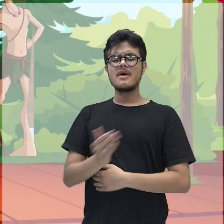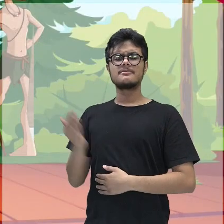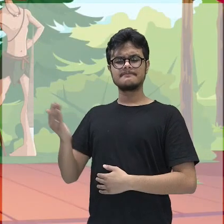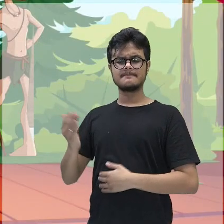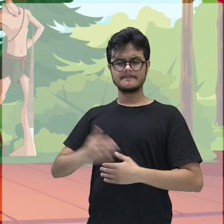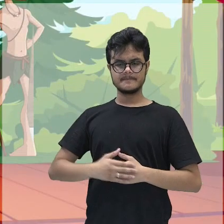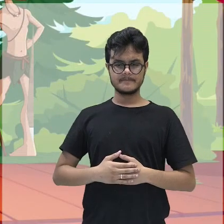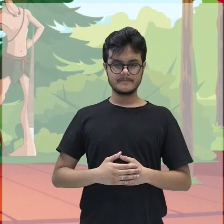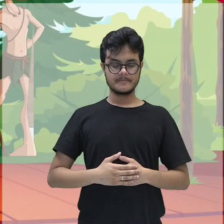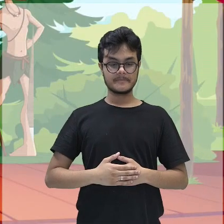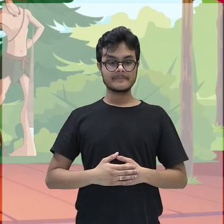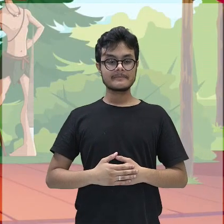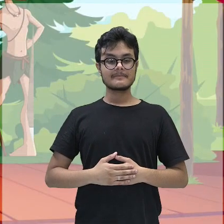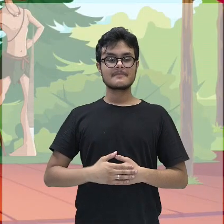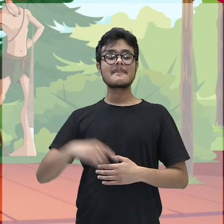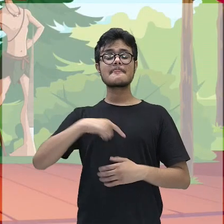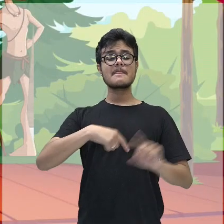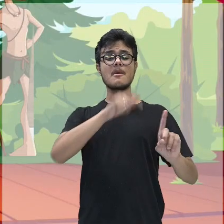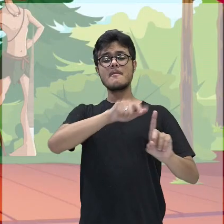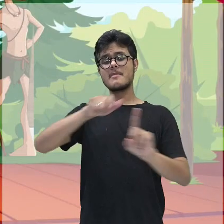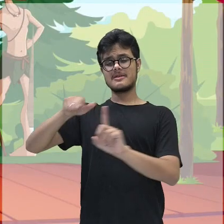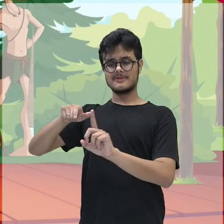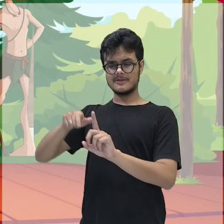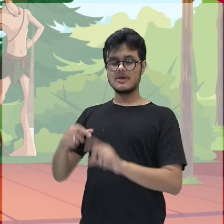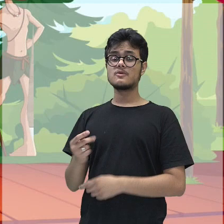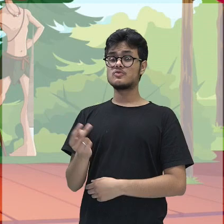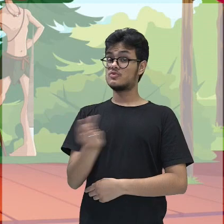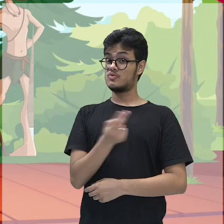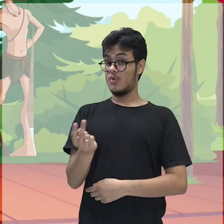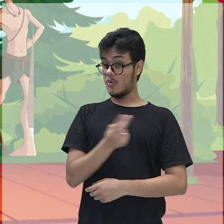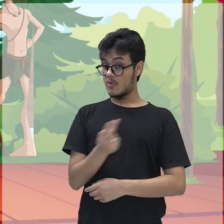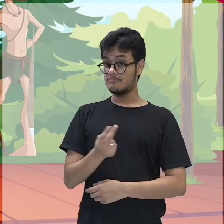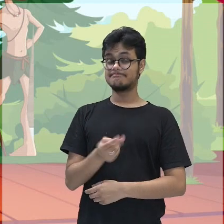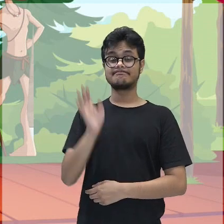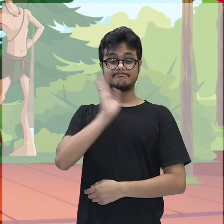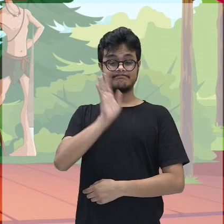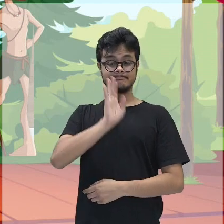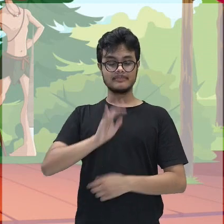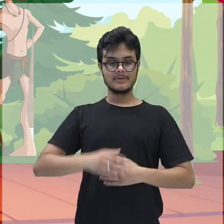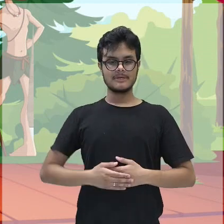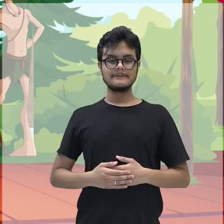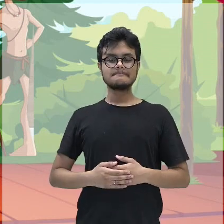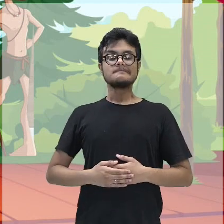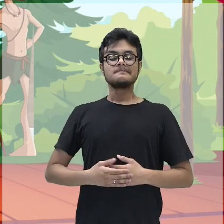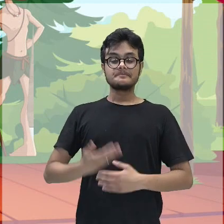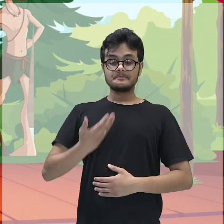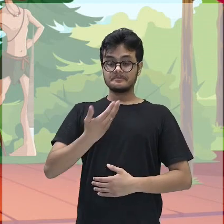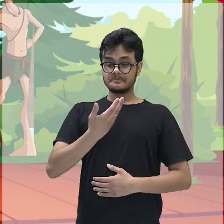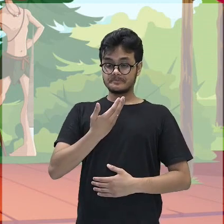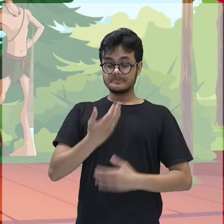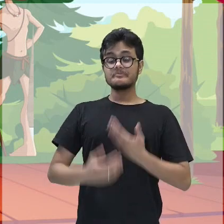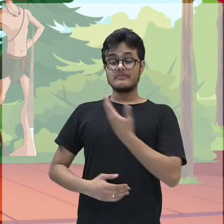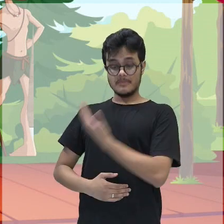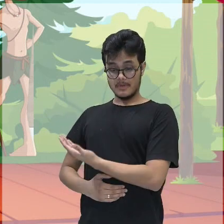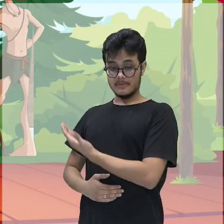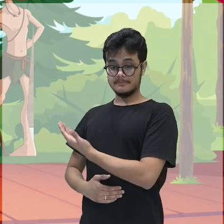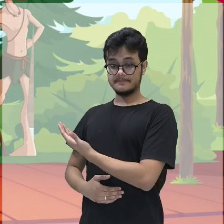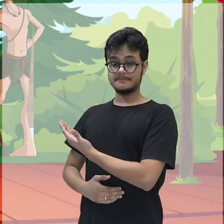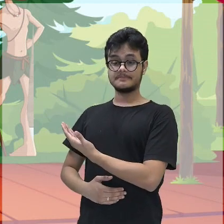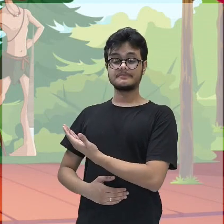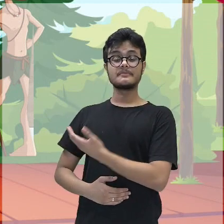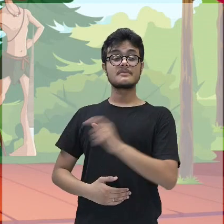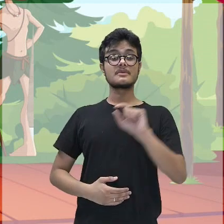então eu trouxe para vocês aqui 2 personagens. Aqui nós temos o quê? Você já deu para